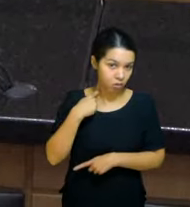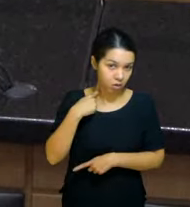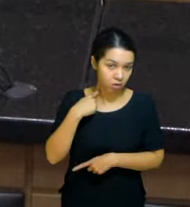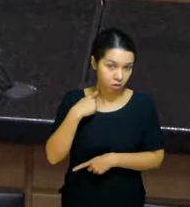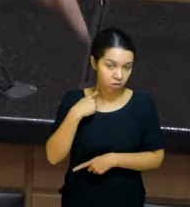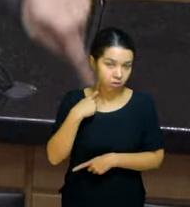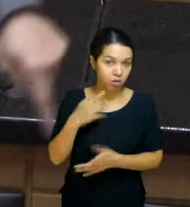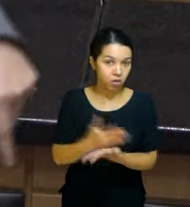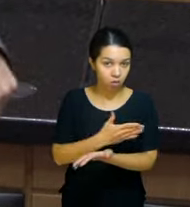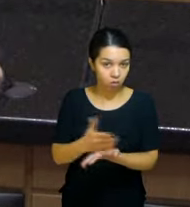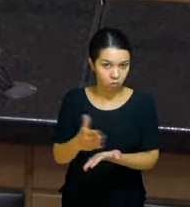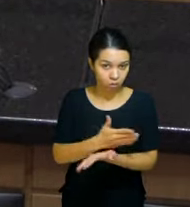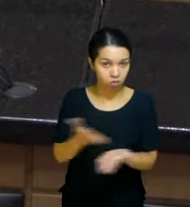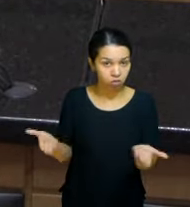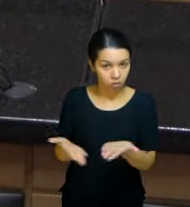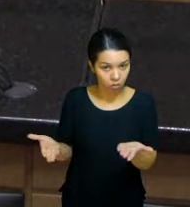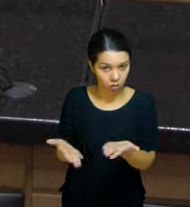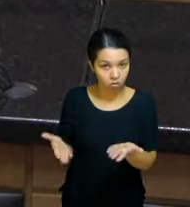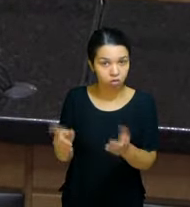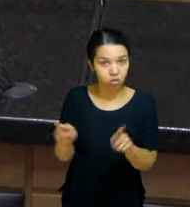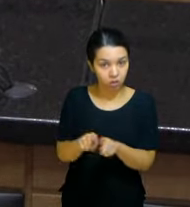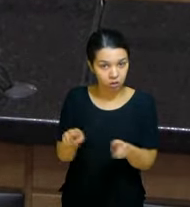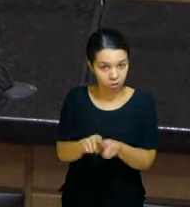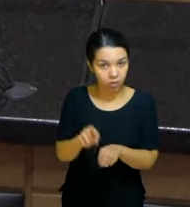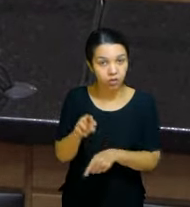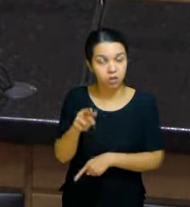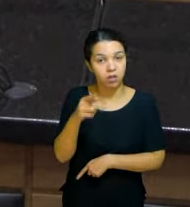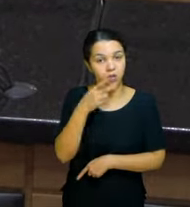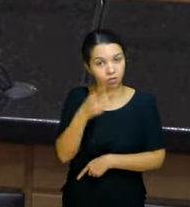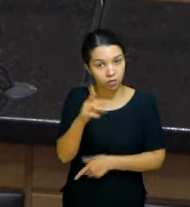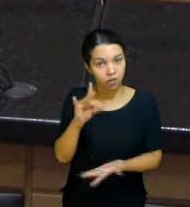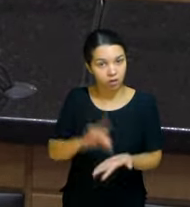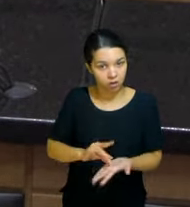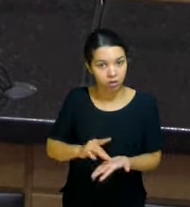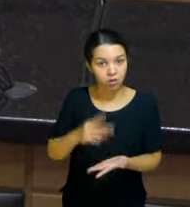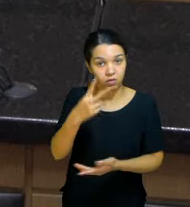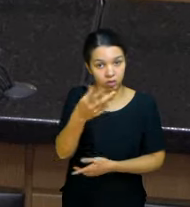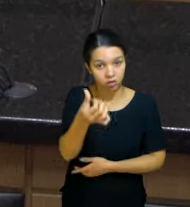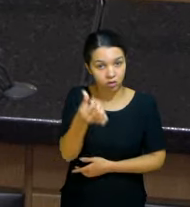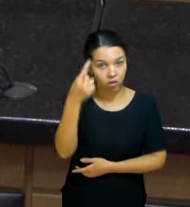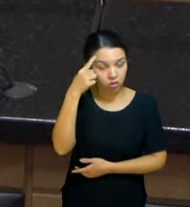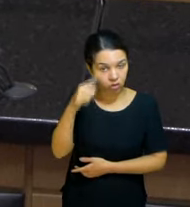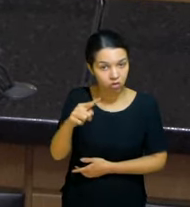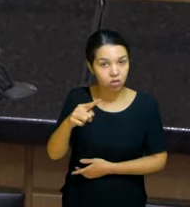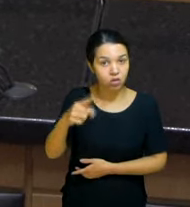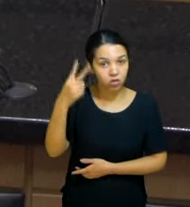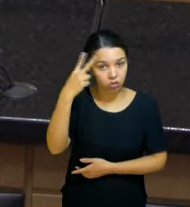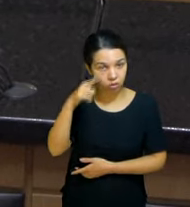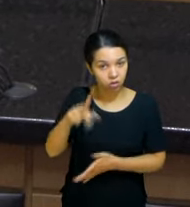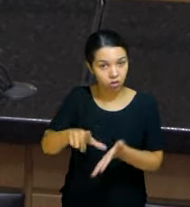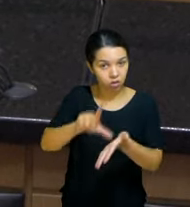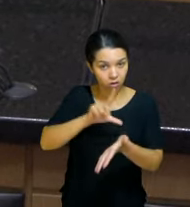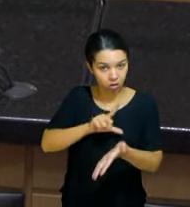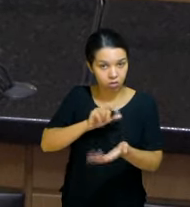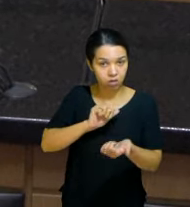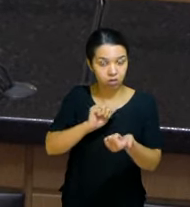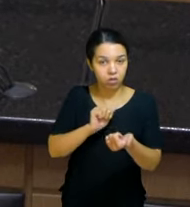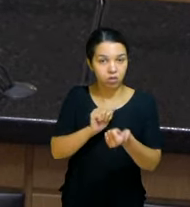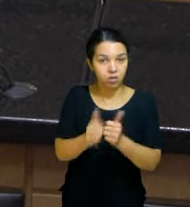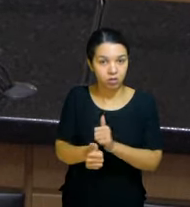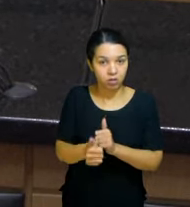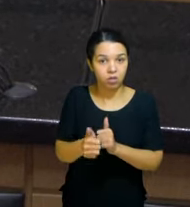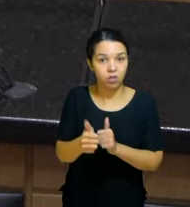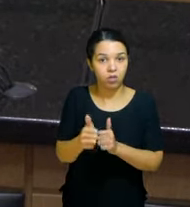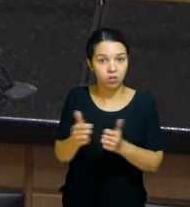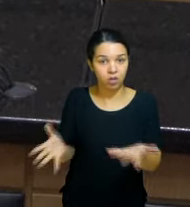conselheiros que estão aqui confirmam. 26 dias depois, Dois dias antes do atletismo no Parajask,